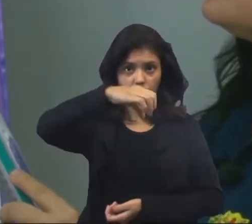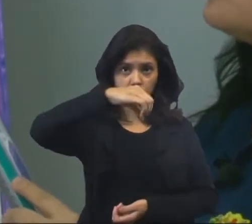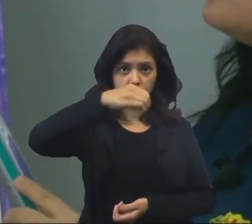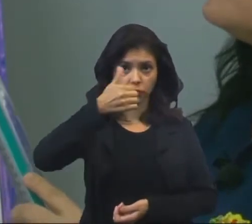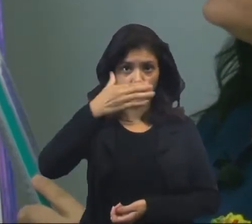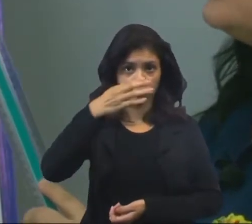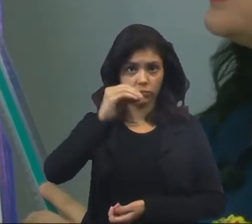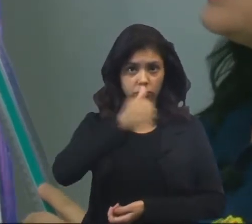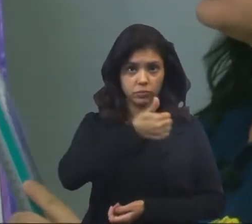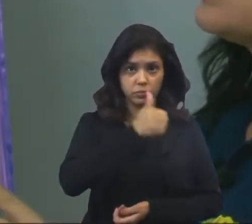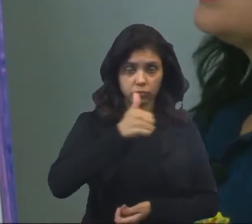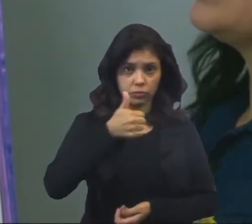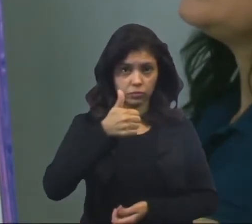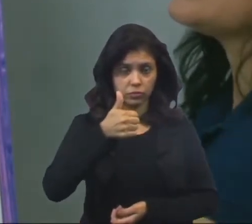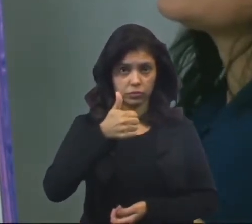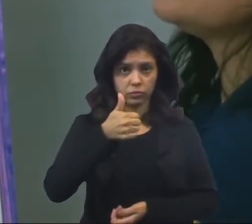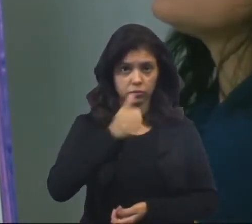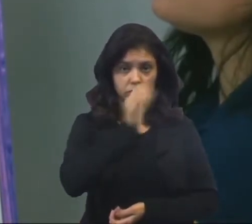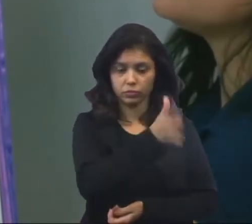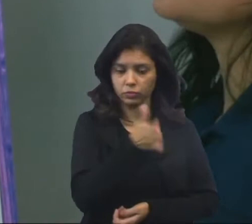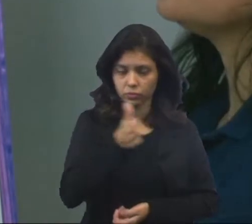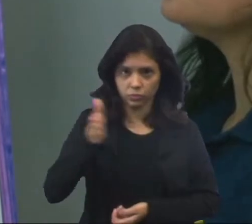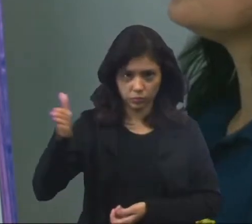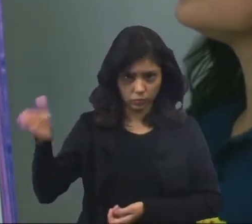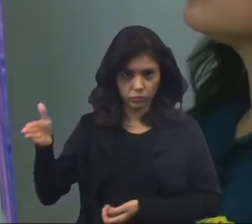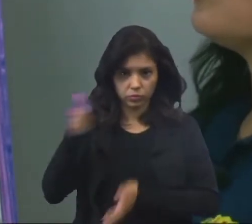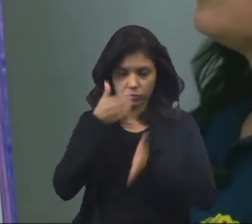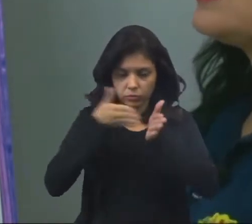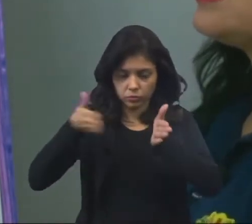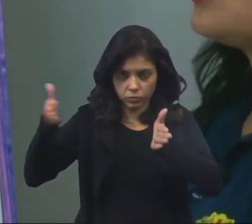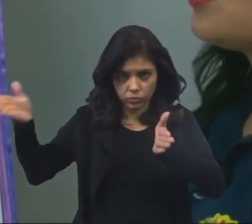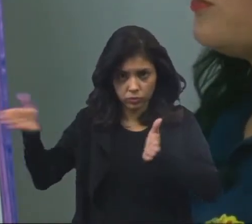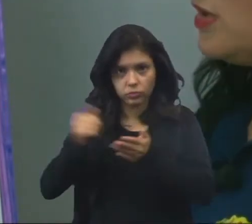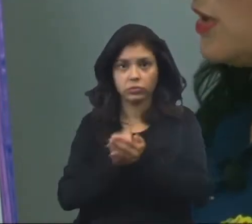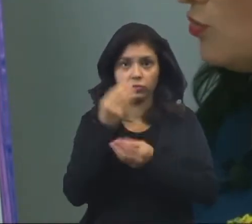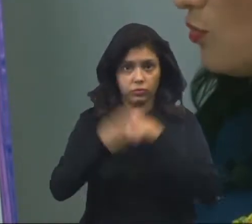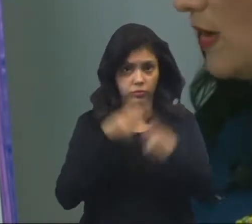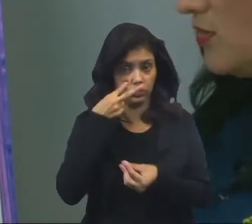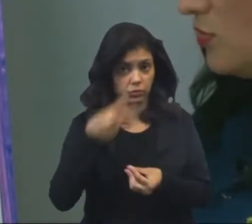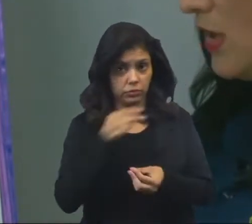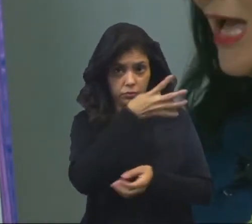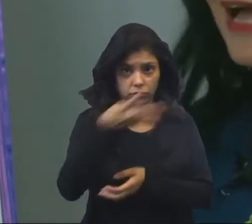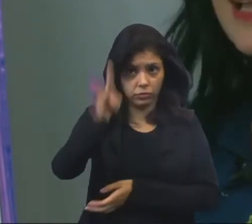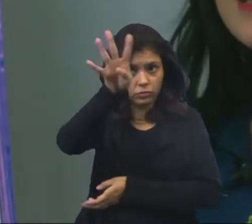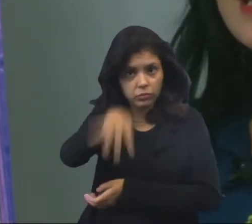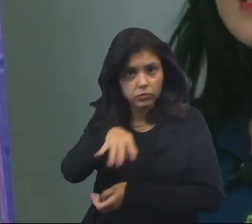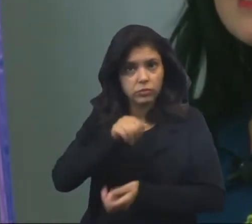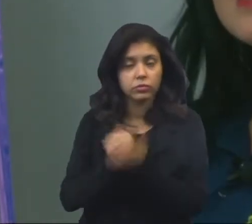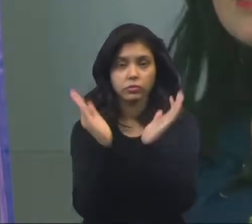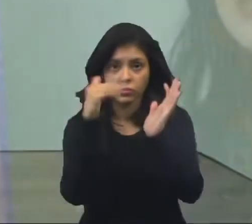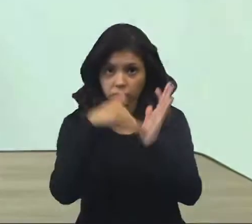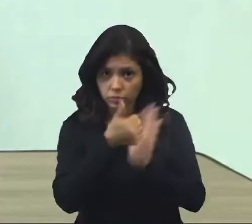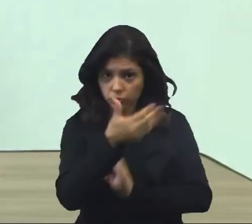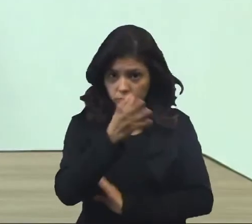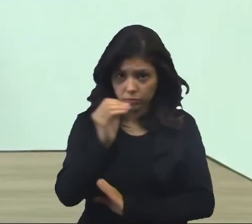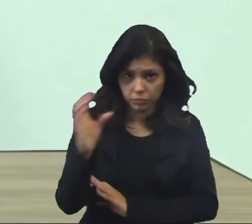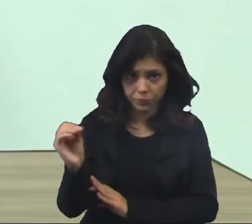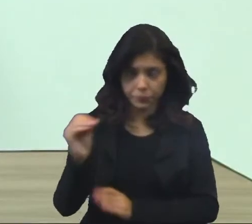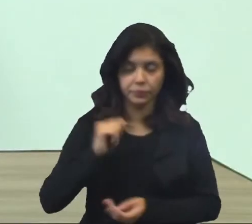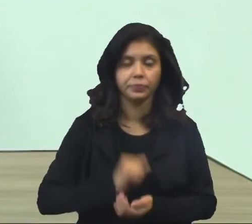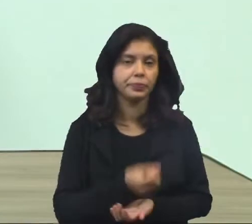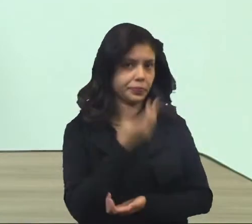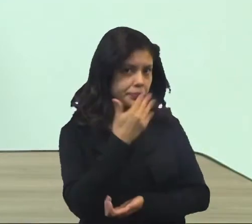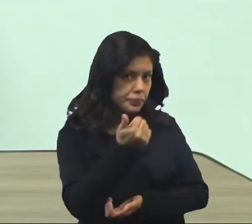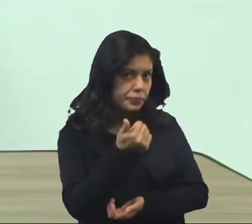8, 9, 10. E assim eu continuo, como vocês estão vendo aqui no quadro, até 100,